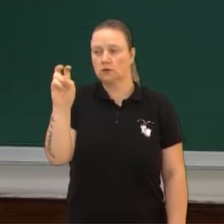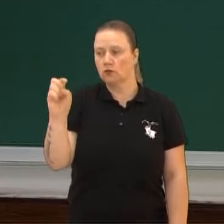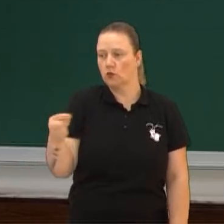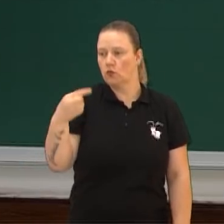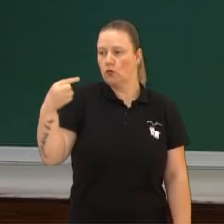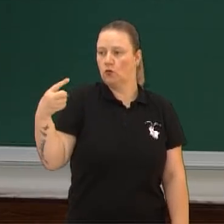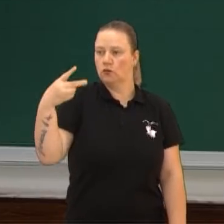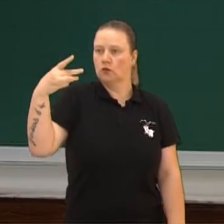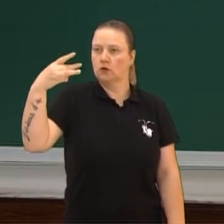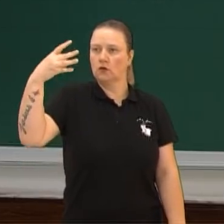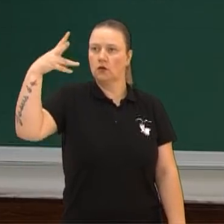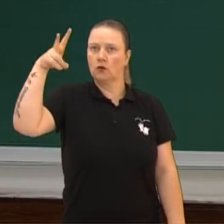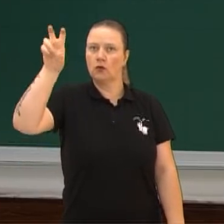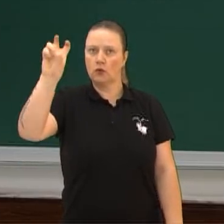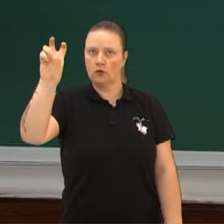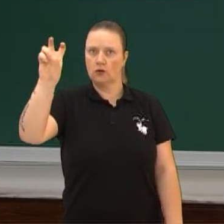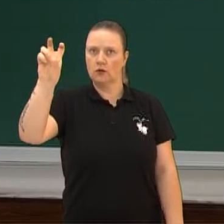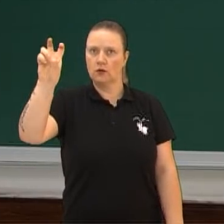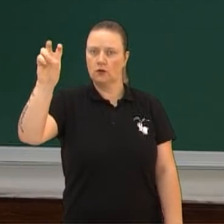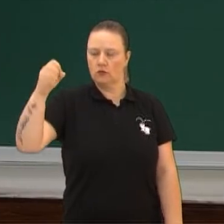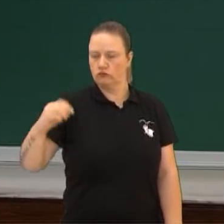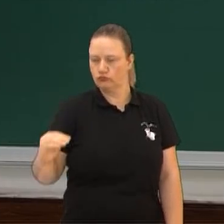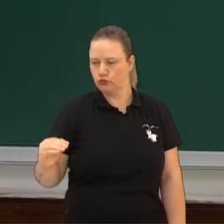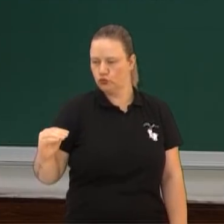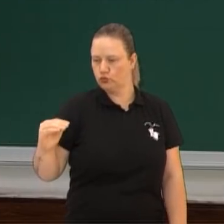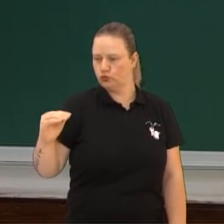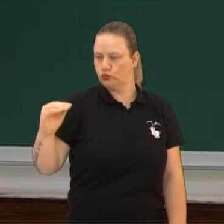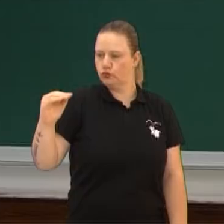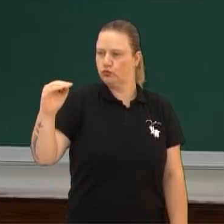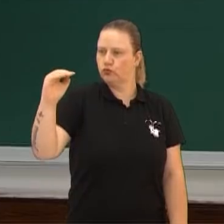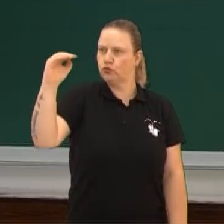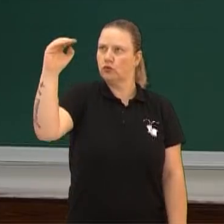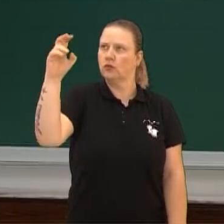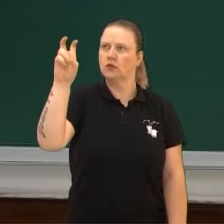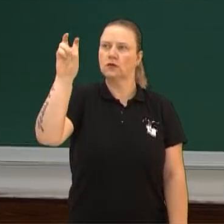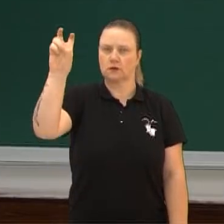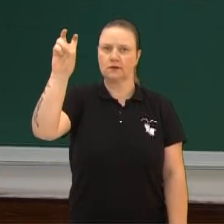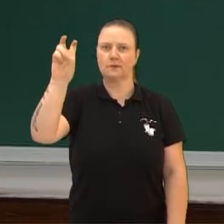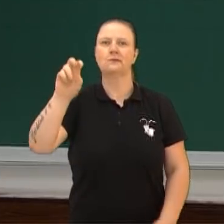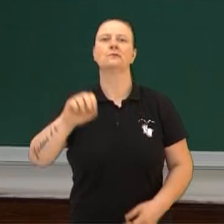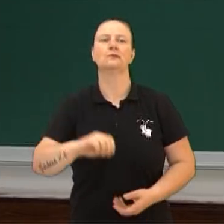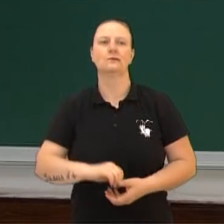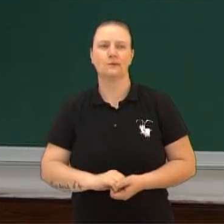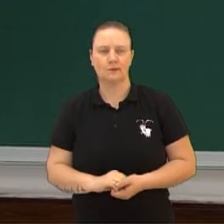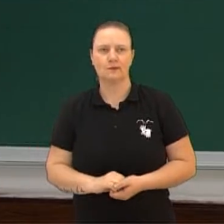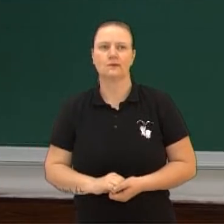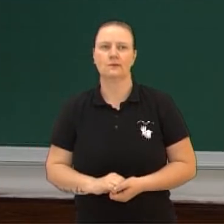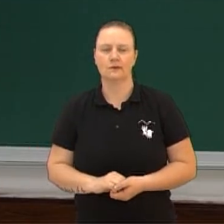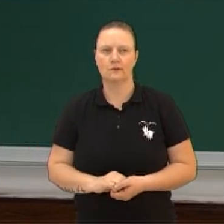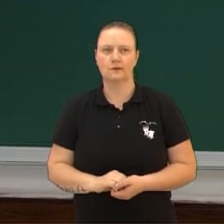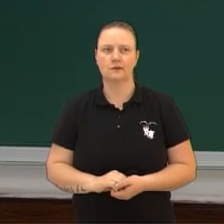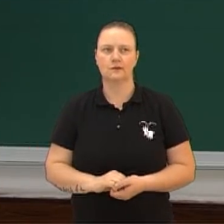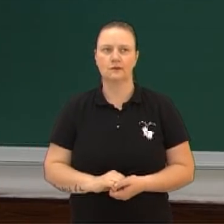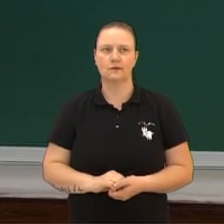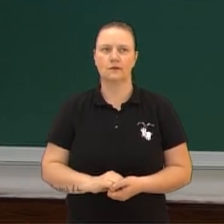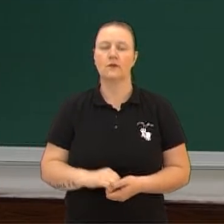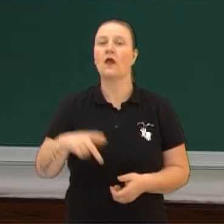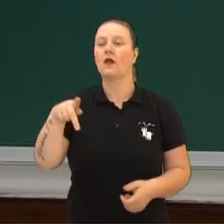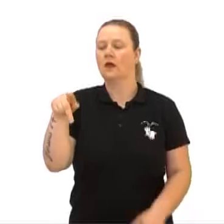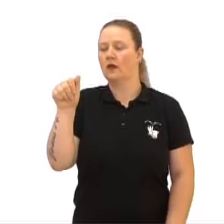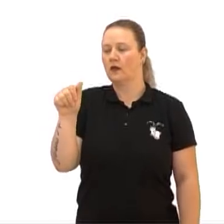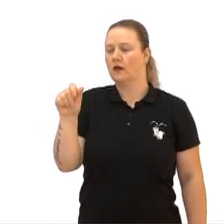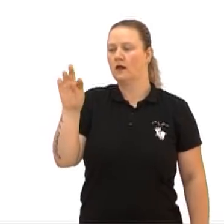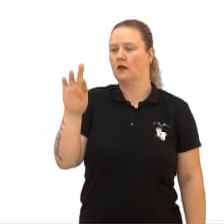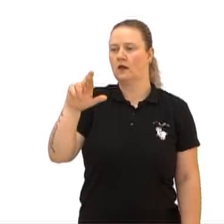só. Carla, eu vou subindo até a pontinha aqui, ó, e vou chegar lá, ó. Ela acertou 5. E a